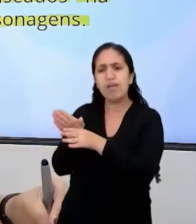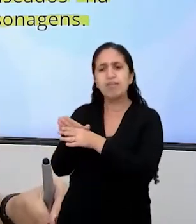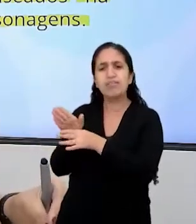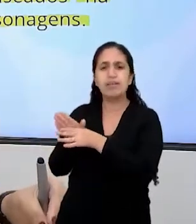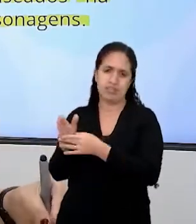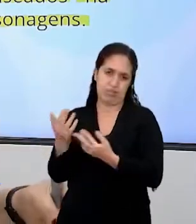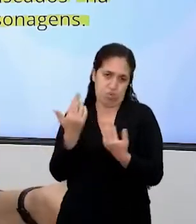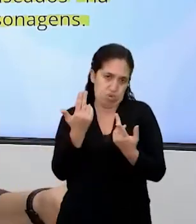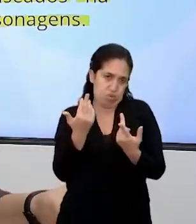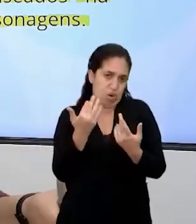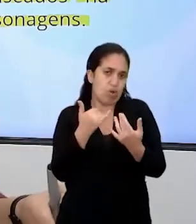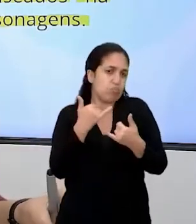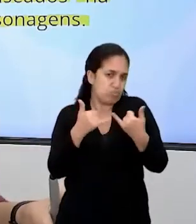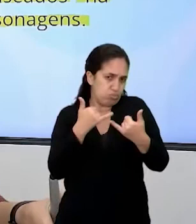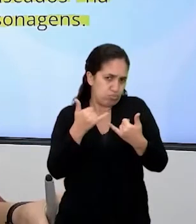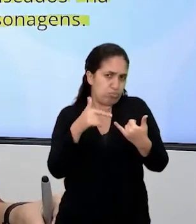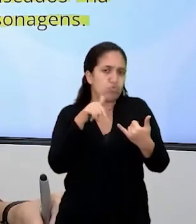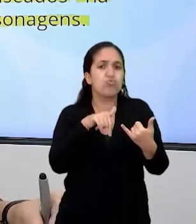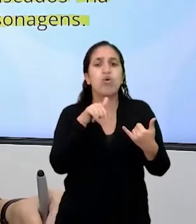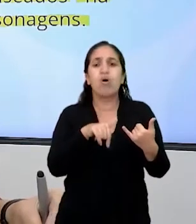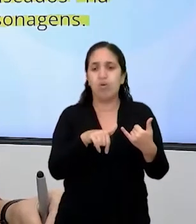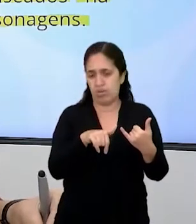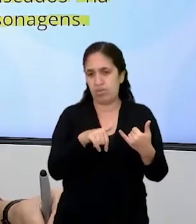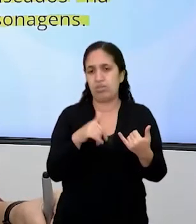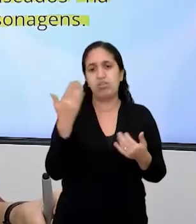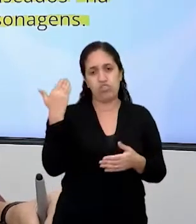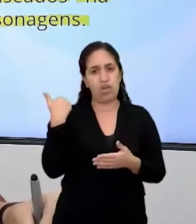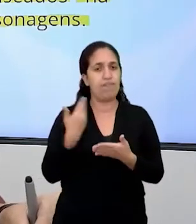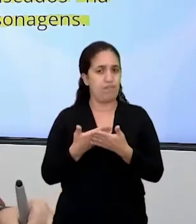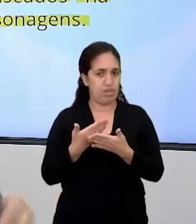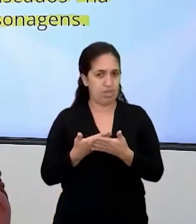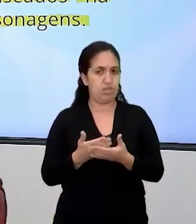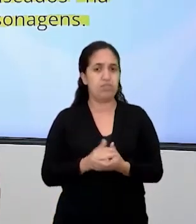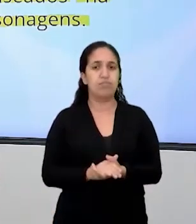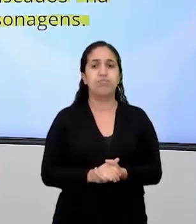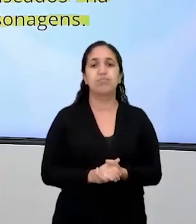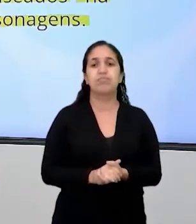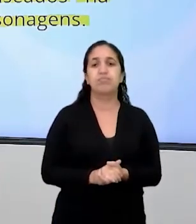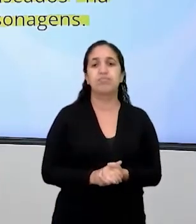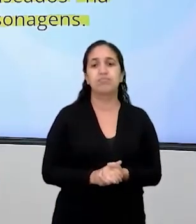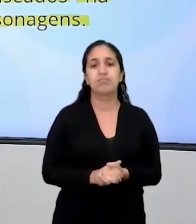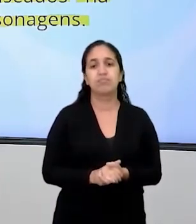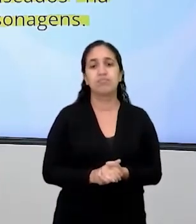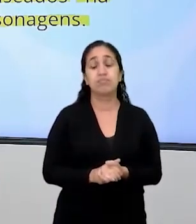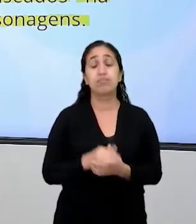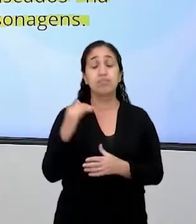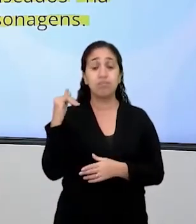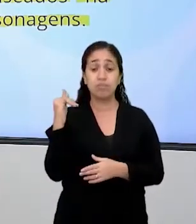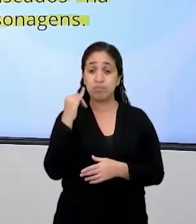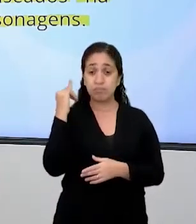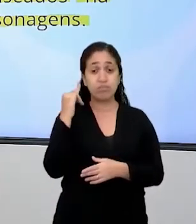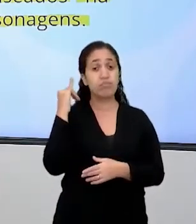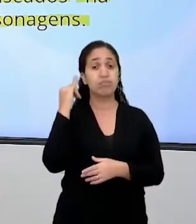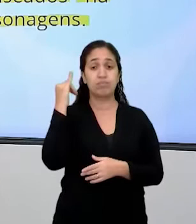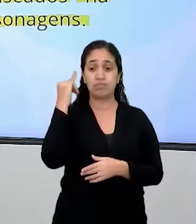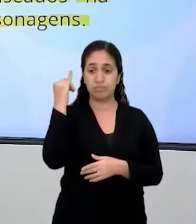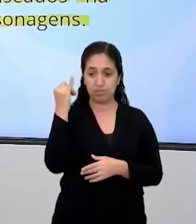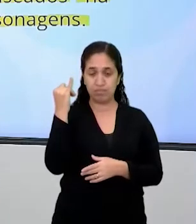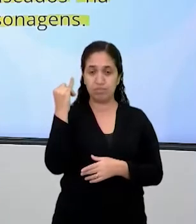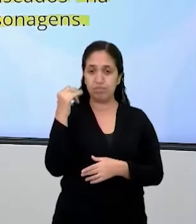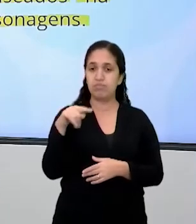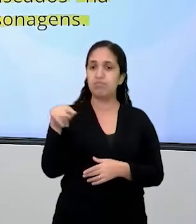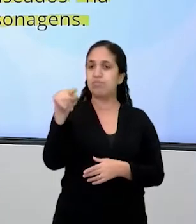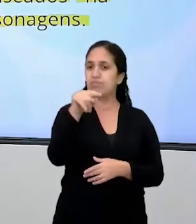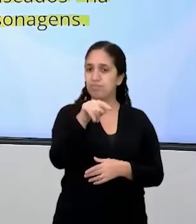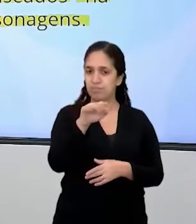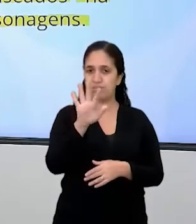tinha no jogo que nós fizemos aqui na mesa, na bancada, tá certo? E aí é importante que vocês